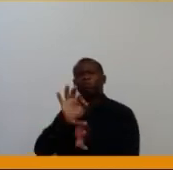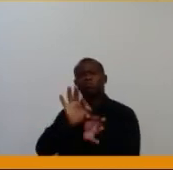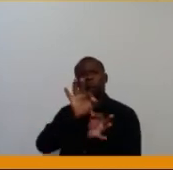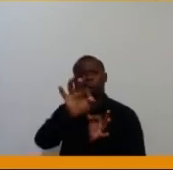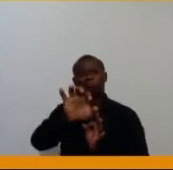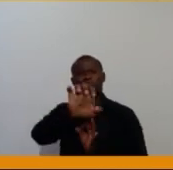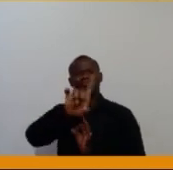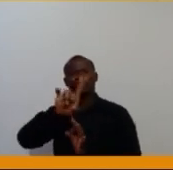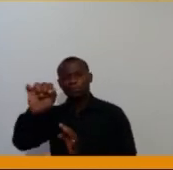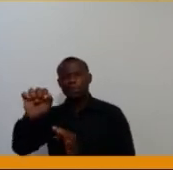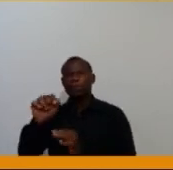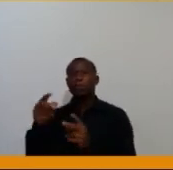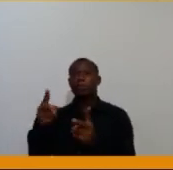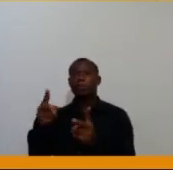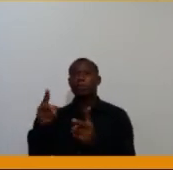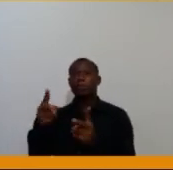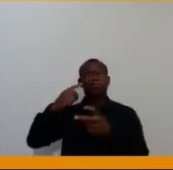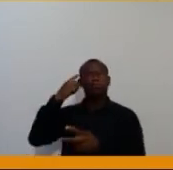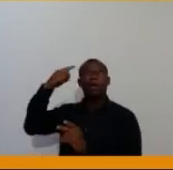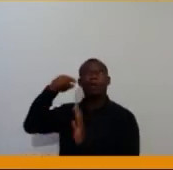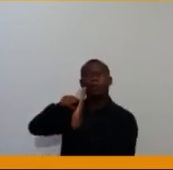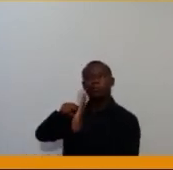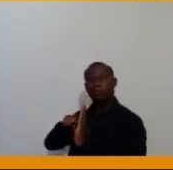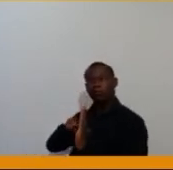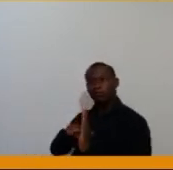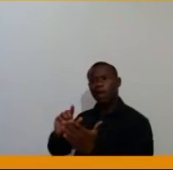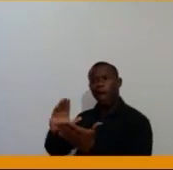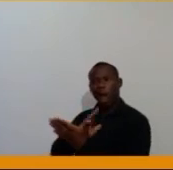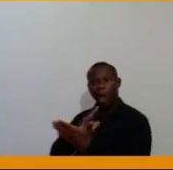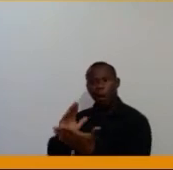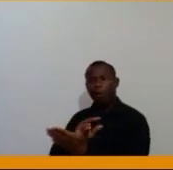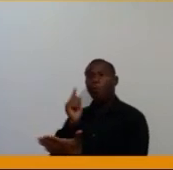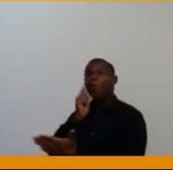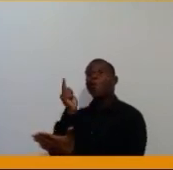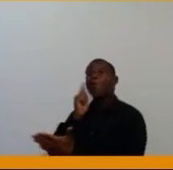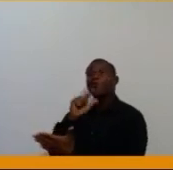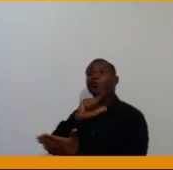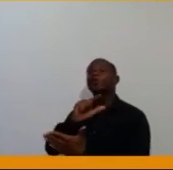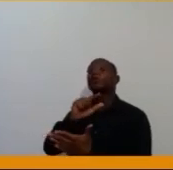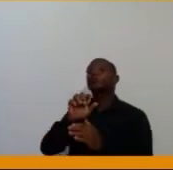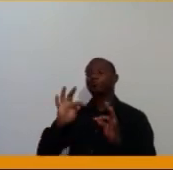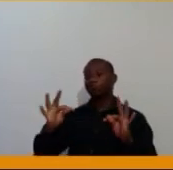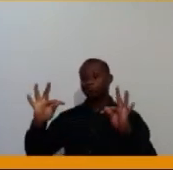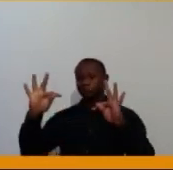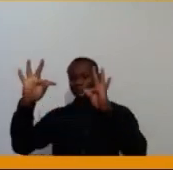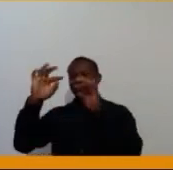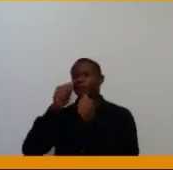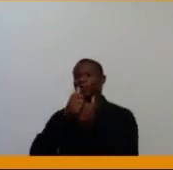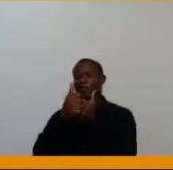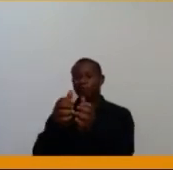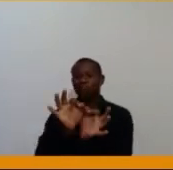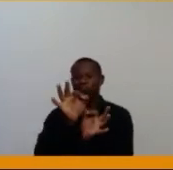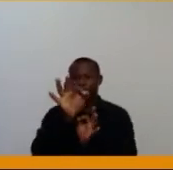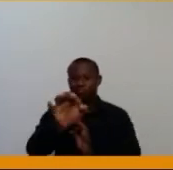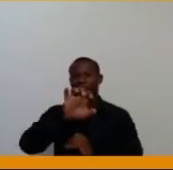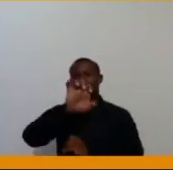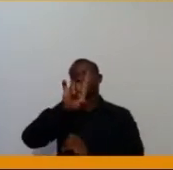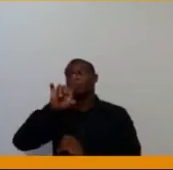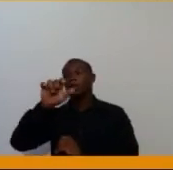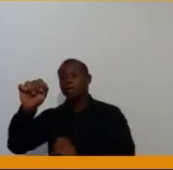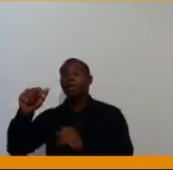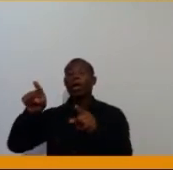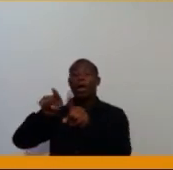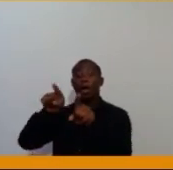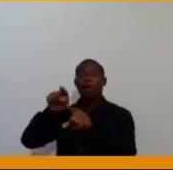A gente percebeu, fizemos uma pesquisa, que a maioria utilizou uma mesma solução tecnológica, e isso é muito interessante. Disponibilizaram de cursos,